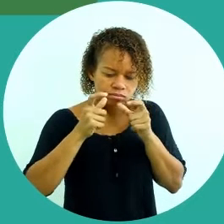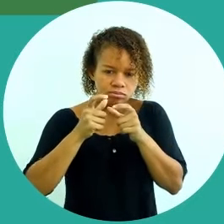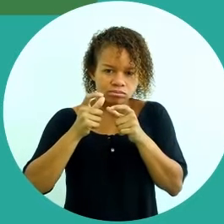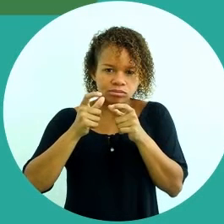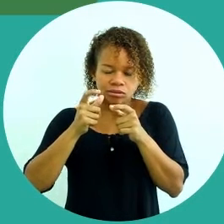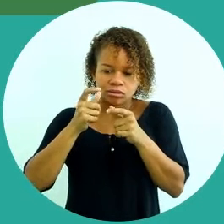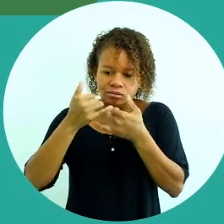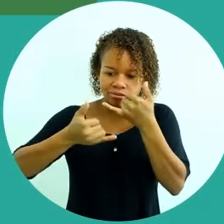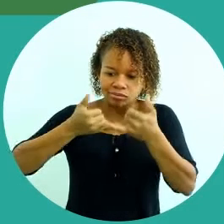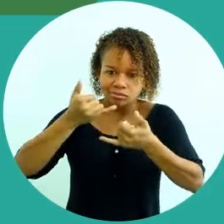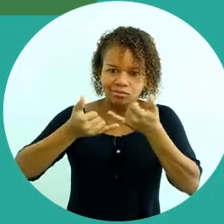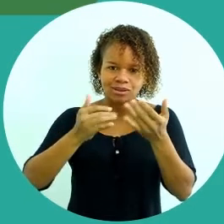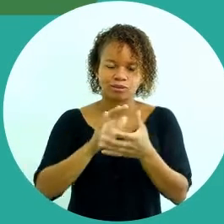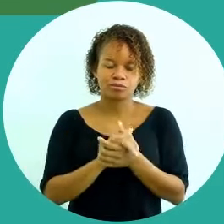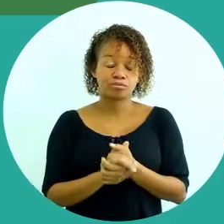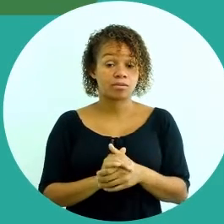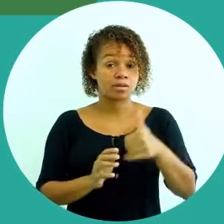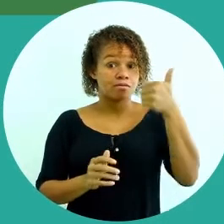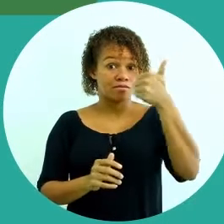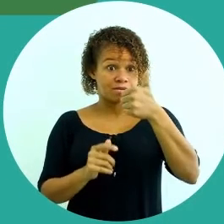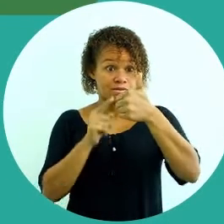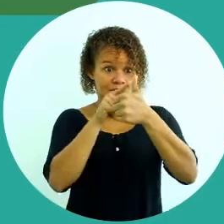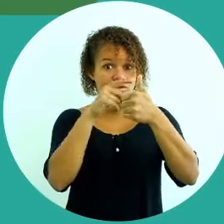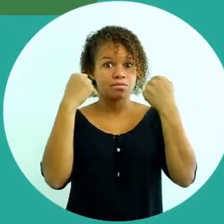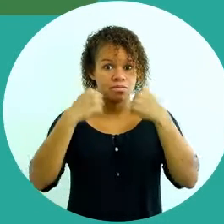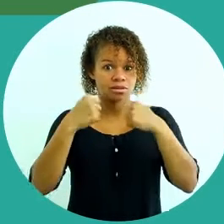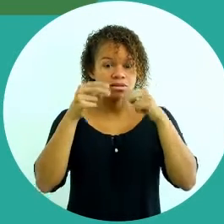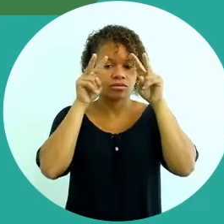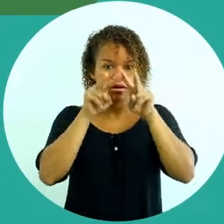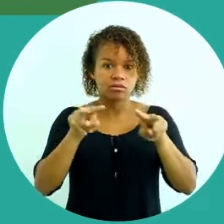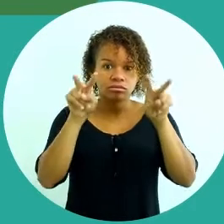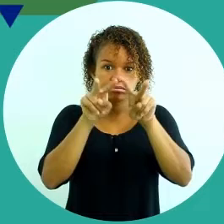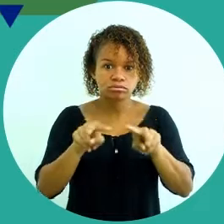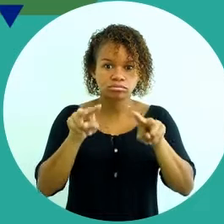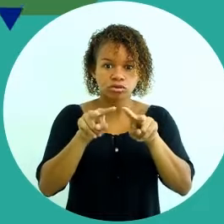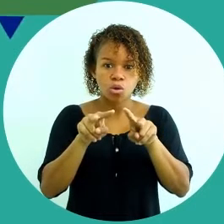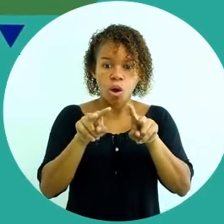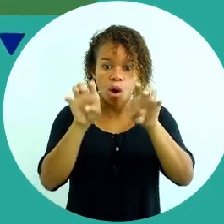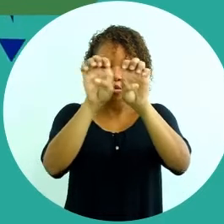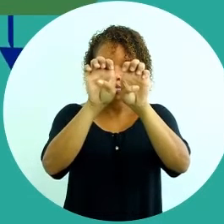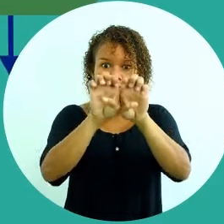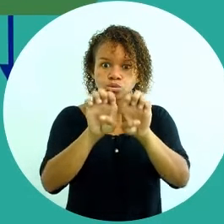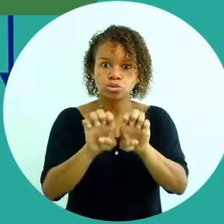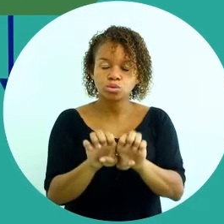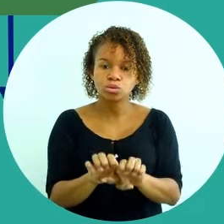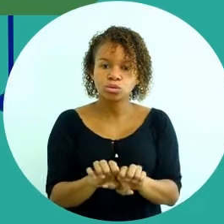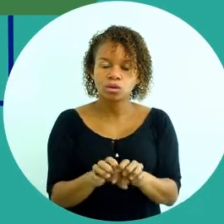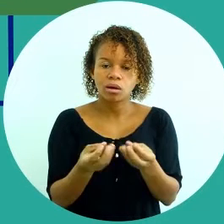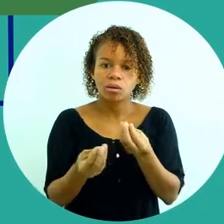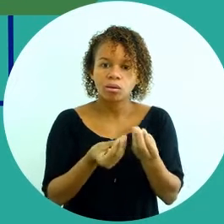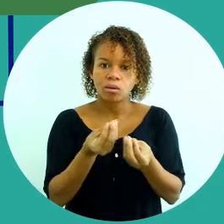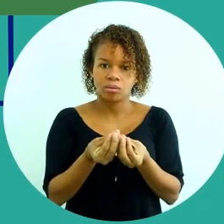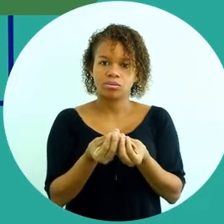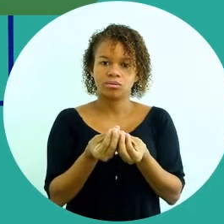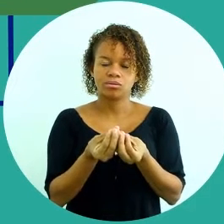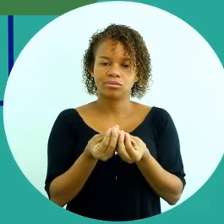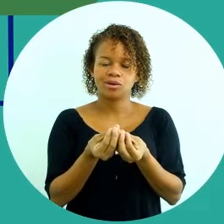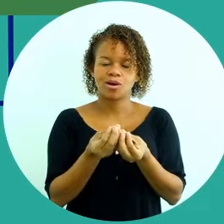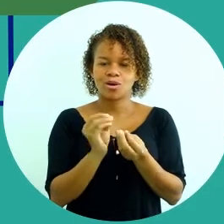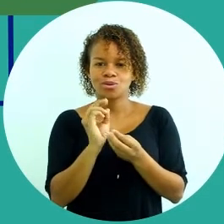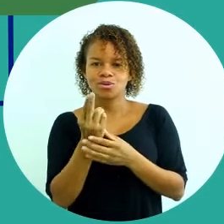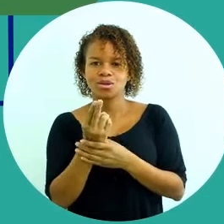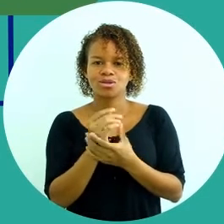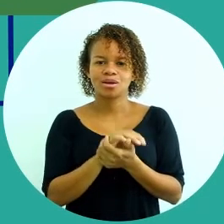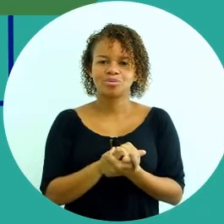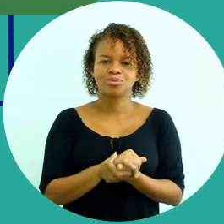observando esta animação. Primeiro, você necessita verificar a sua estrutura, a sua infraestrutura,